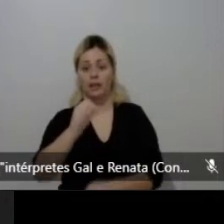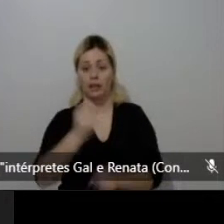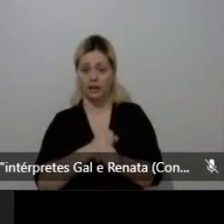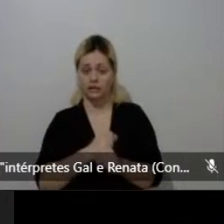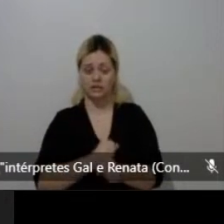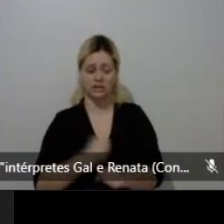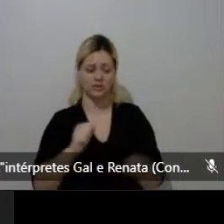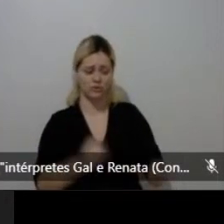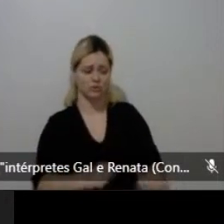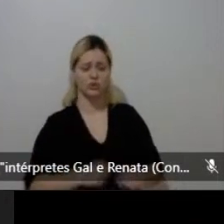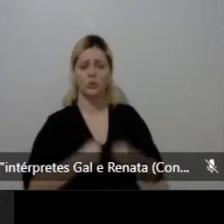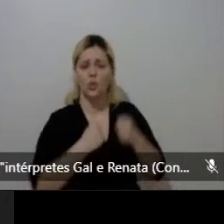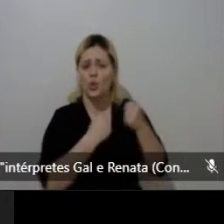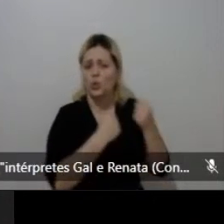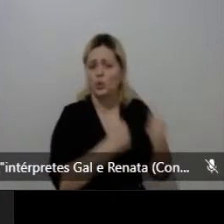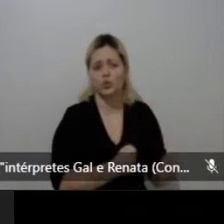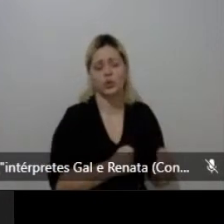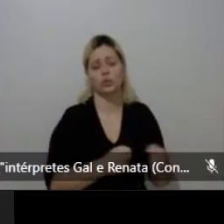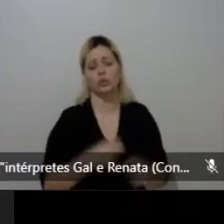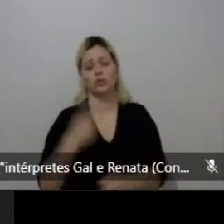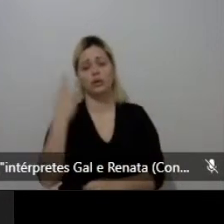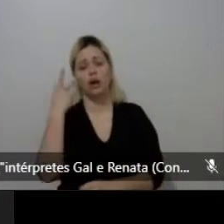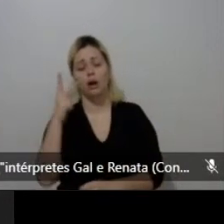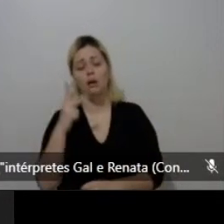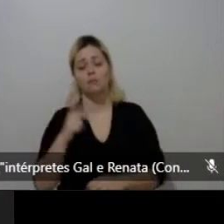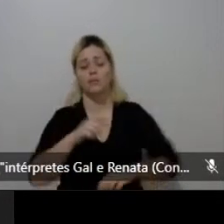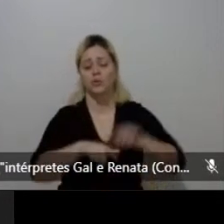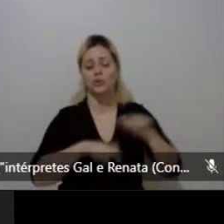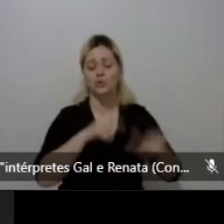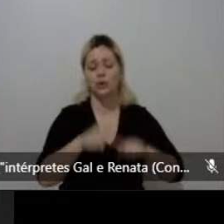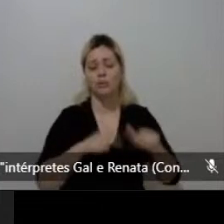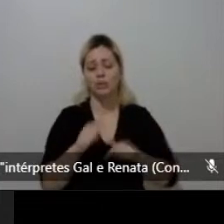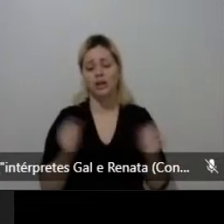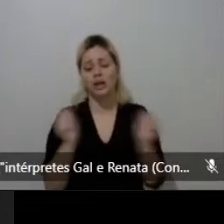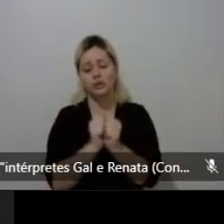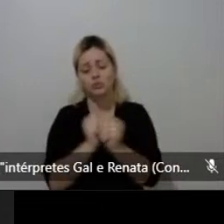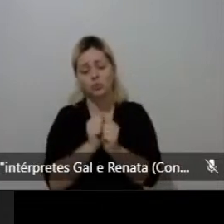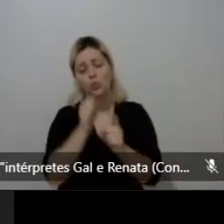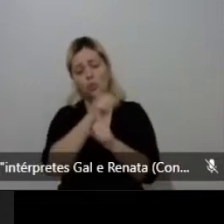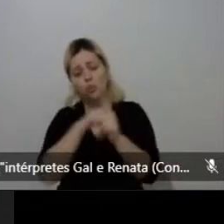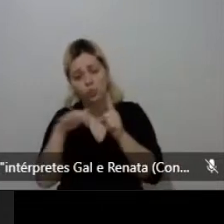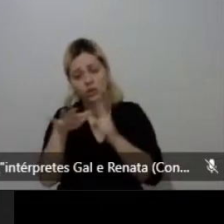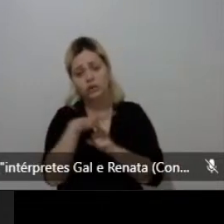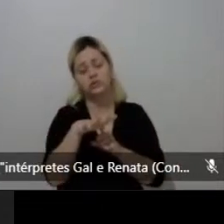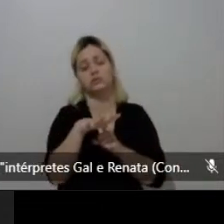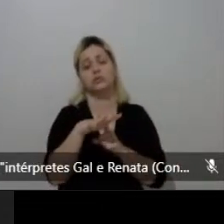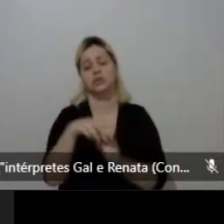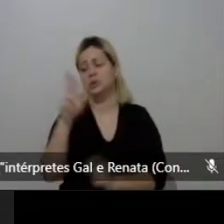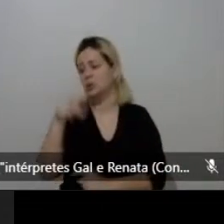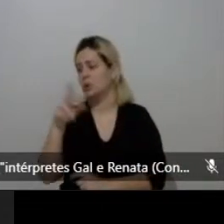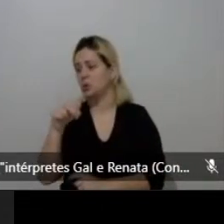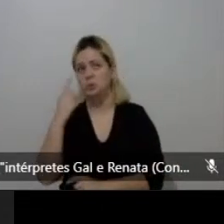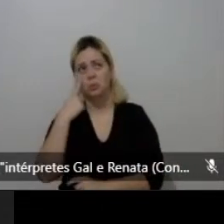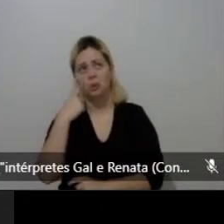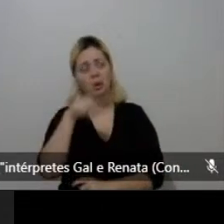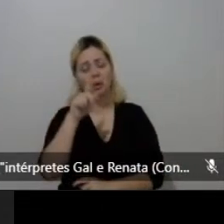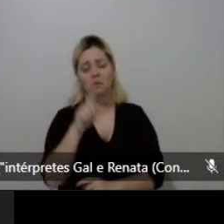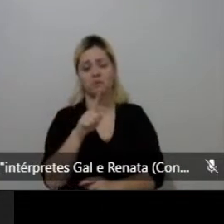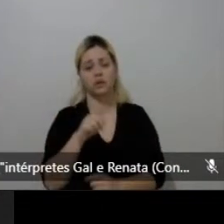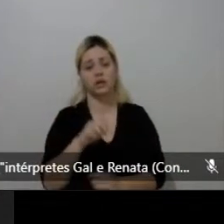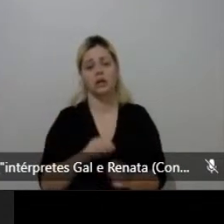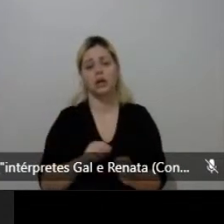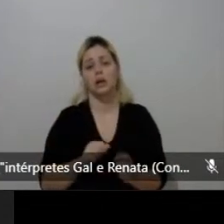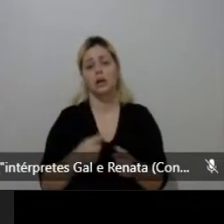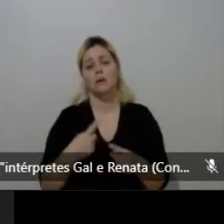tradicionais estão sendo feitos pela cartografia social, porque eles nunca aparecem, né, no estudo de impacto ambiental, porque